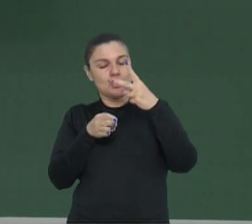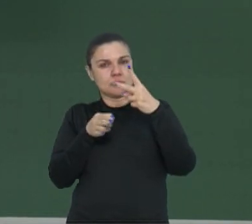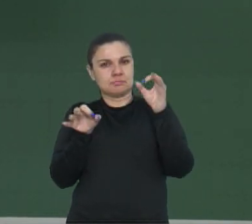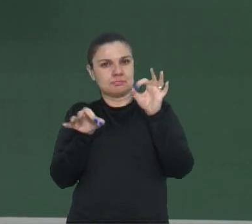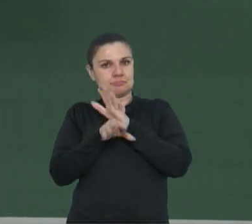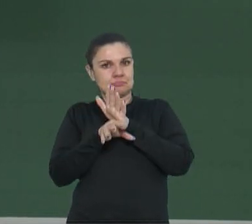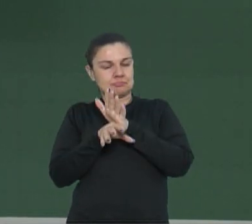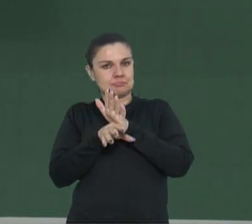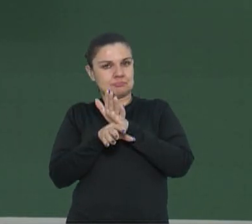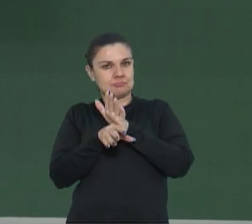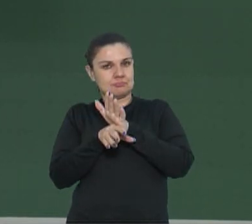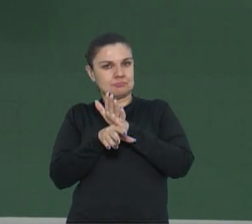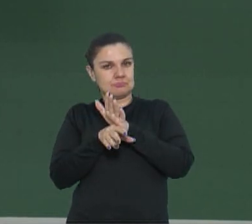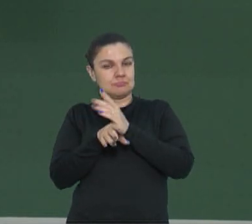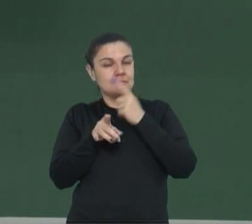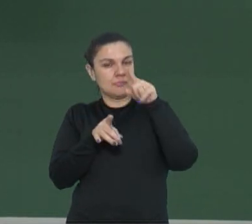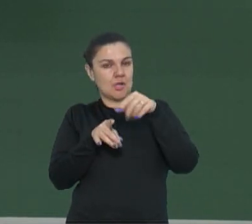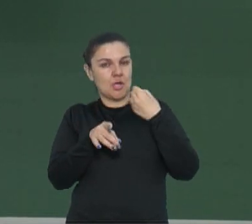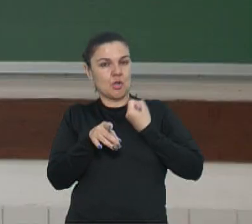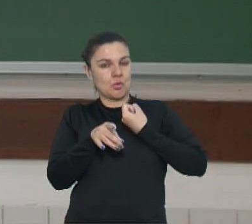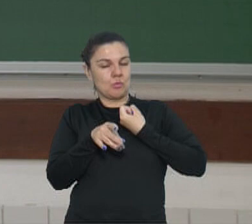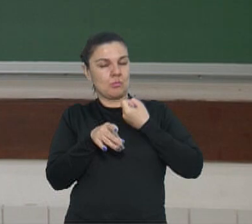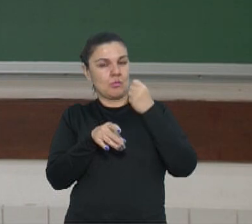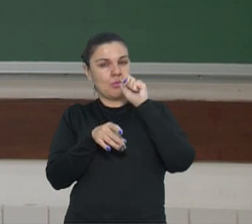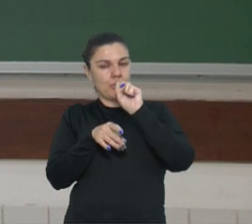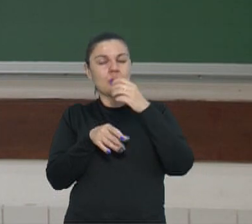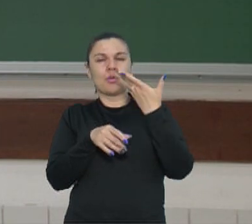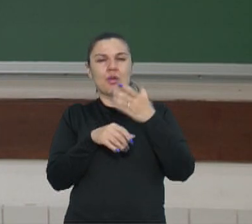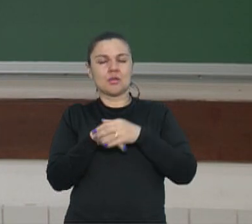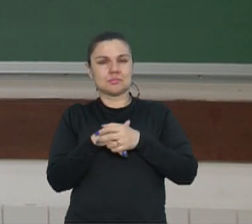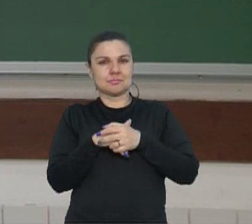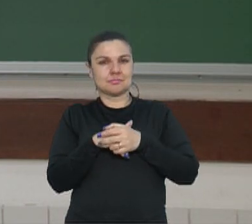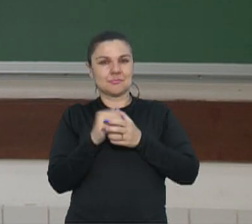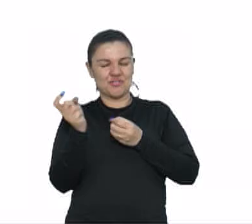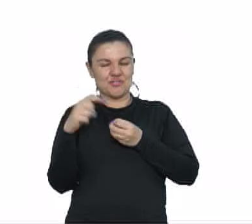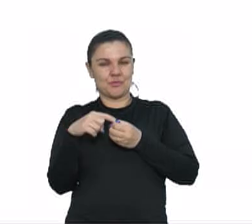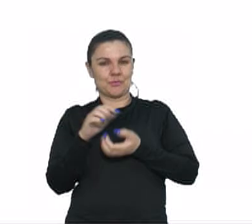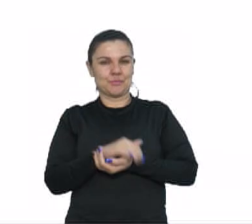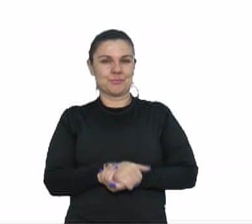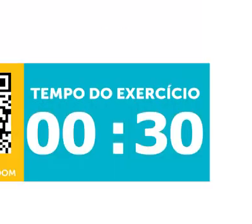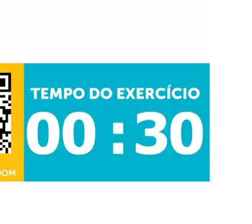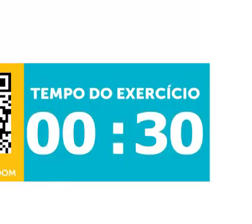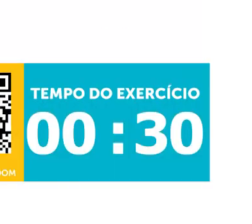estável. Tem número atômico 8. Quem é ele? Faz aí, eu já retorno.